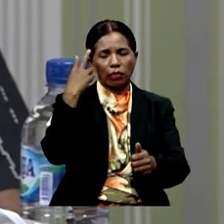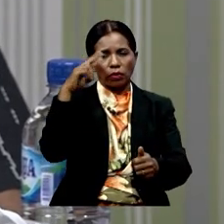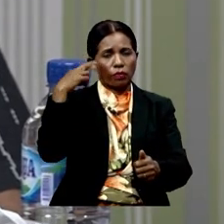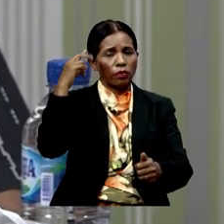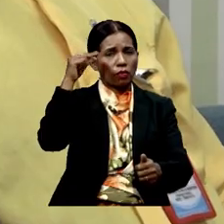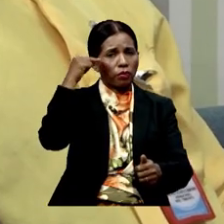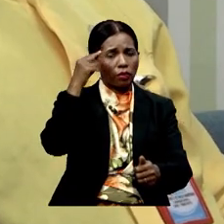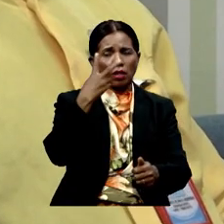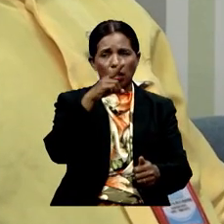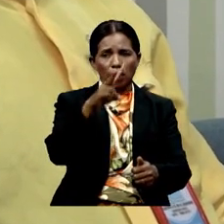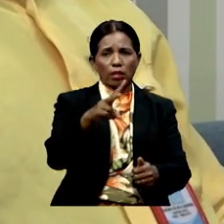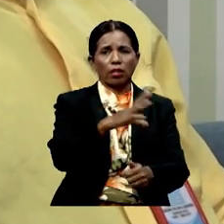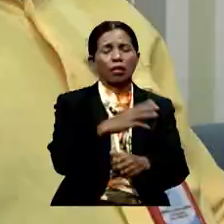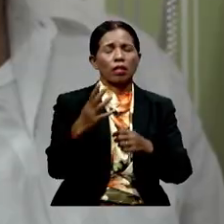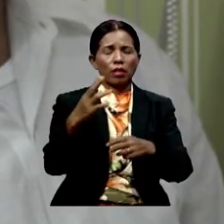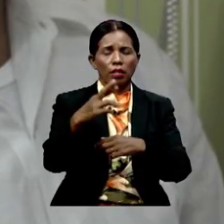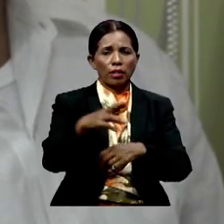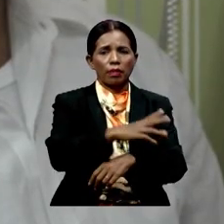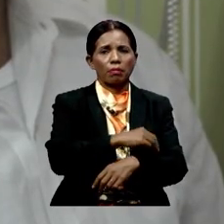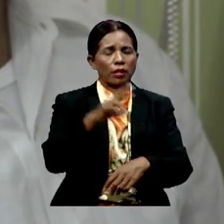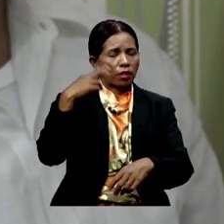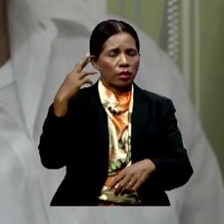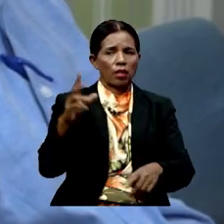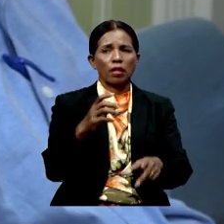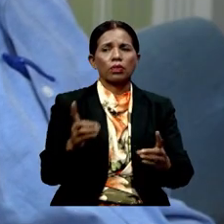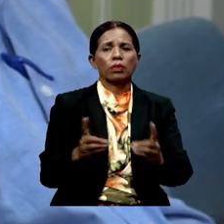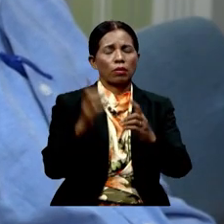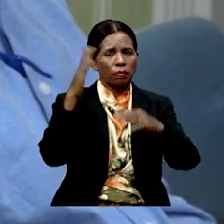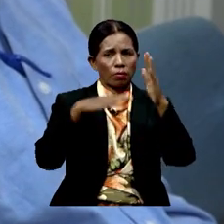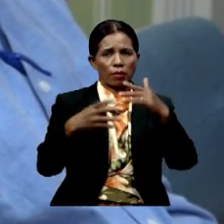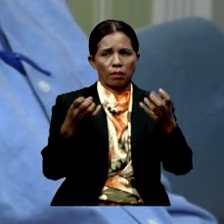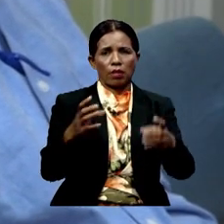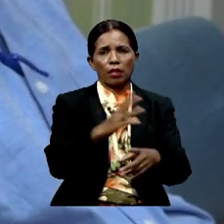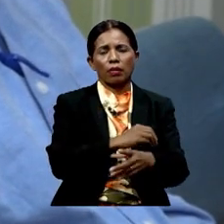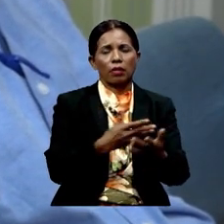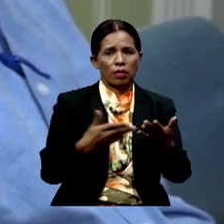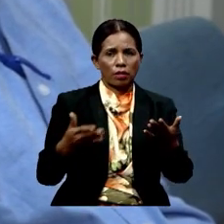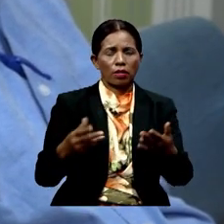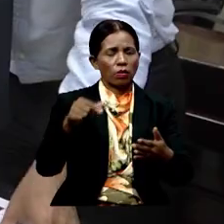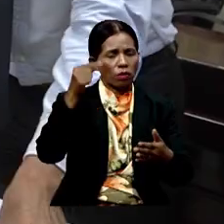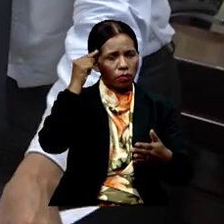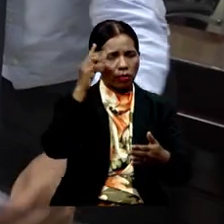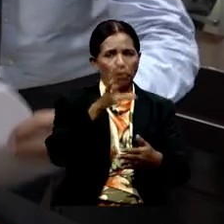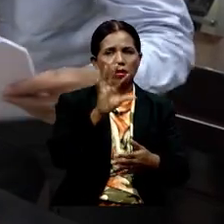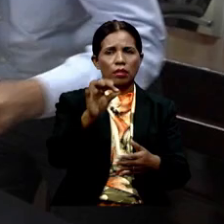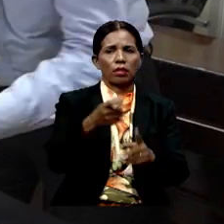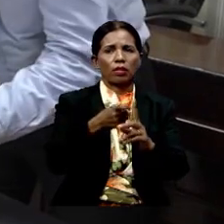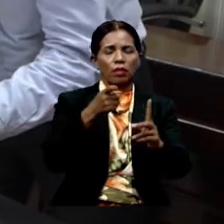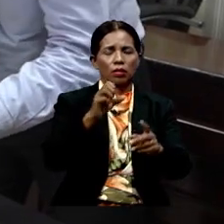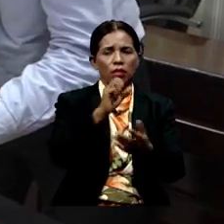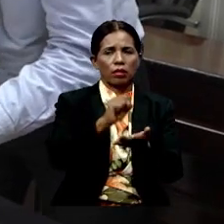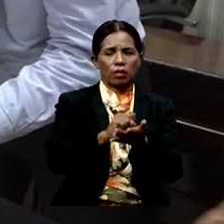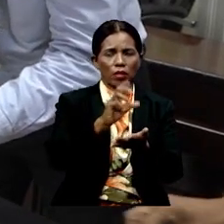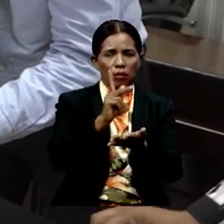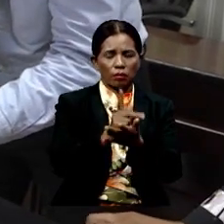né, Rádio Comunidade Sira enfrenta problema oioin, liu-liu com a facilidade. No né, Governo Constitucional da Sia, o SECOMS, a